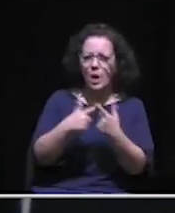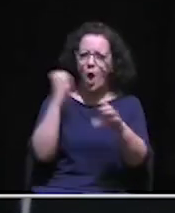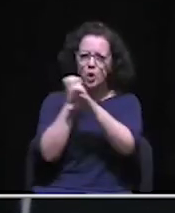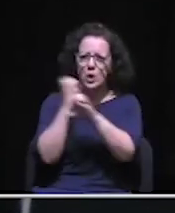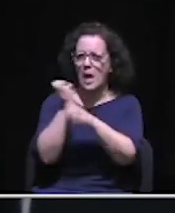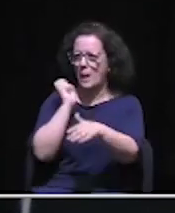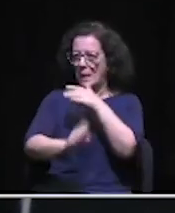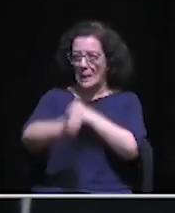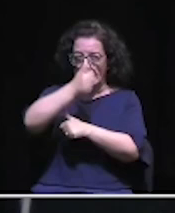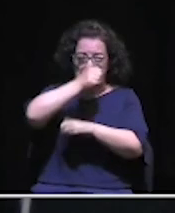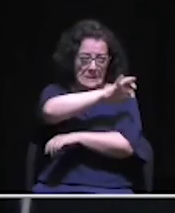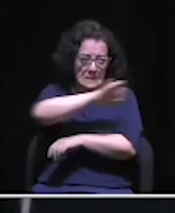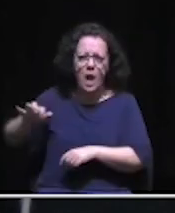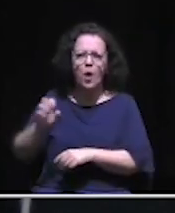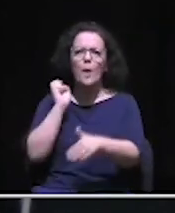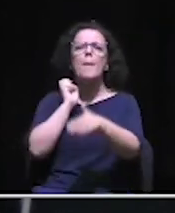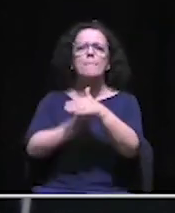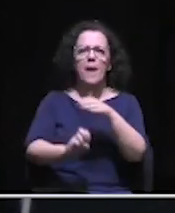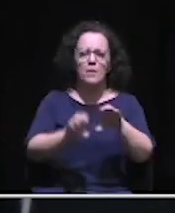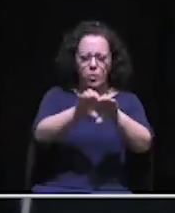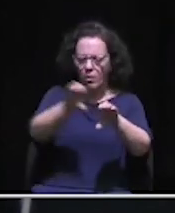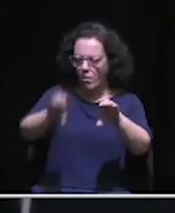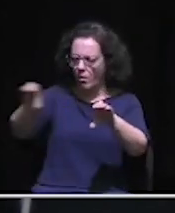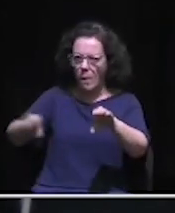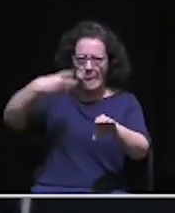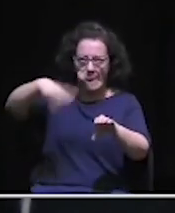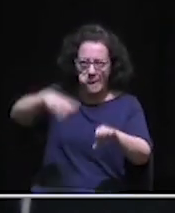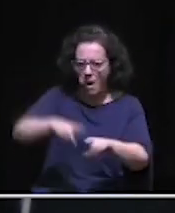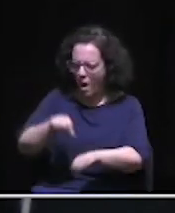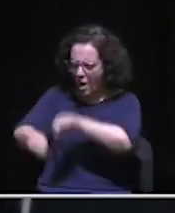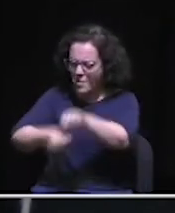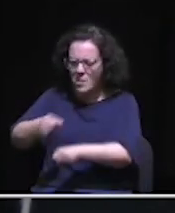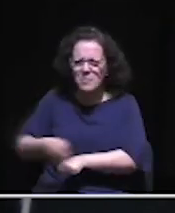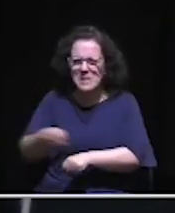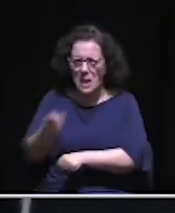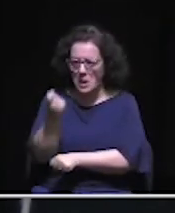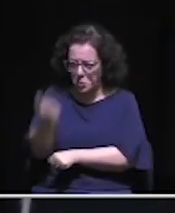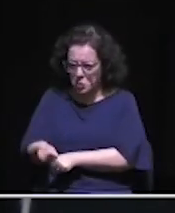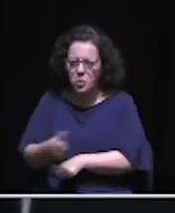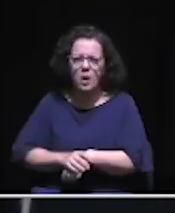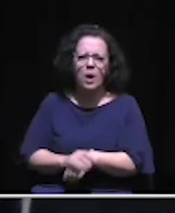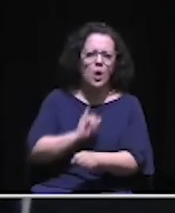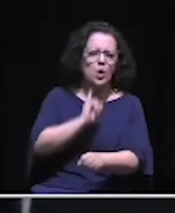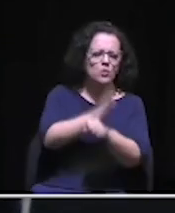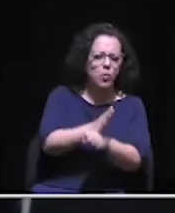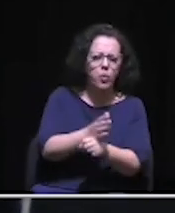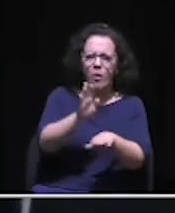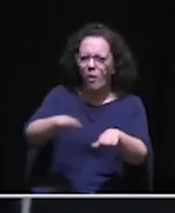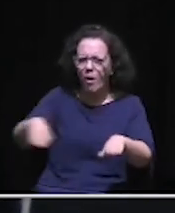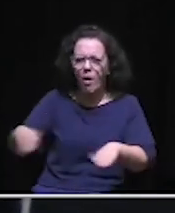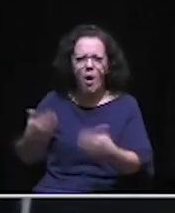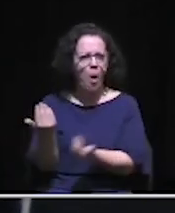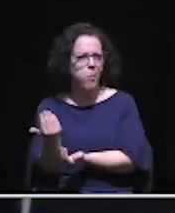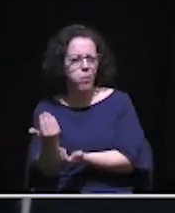autocarros cheios, metros com três carruagens, bicicletas giro insuficientes ou docas no destino tão cheias que é preciso esperar pelo reboque para